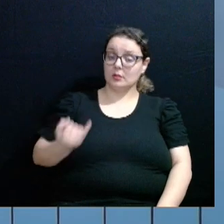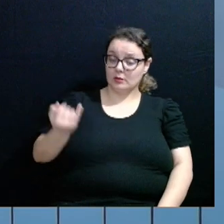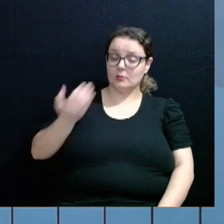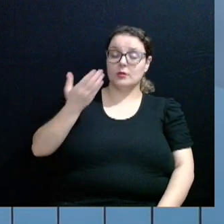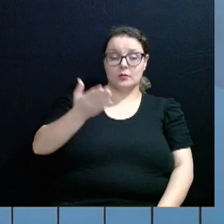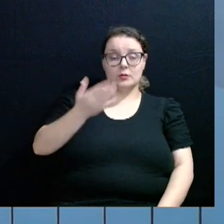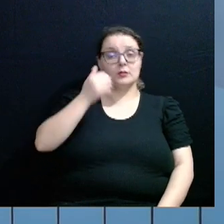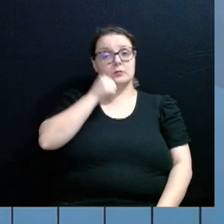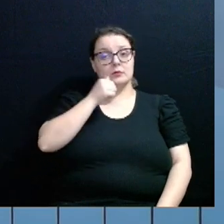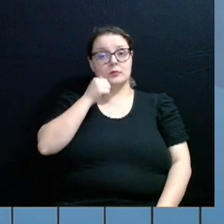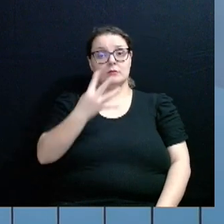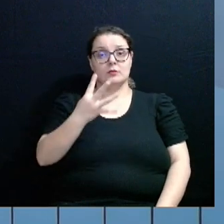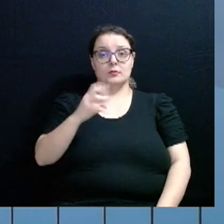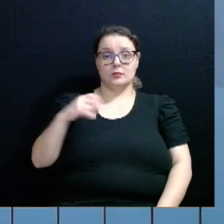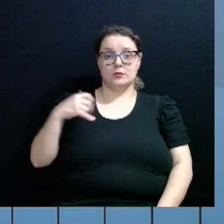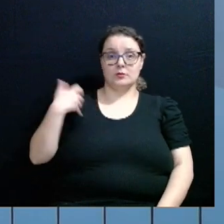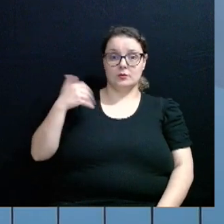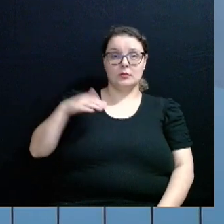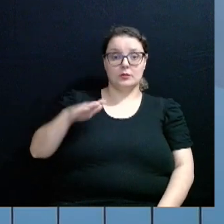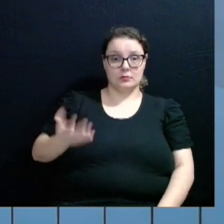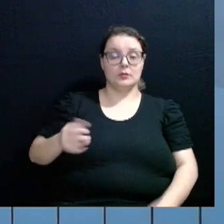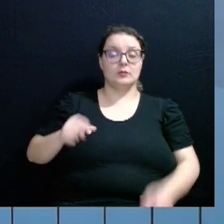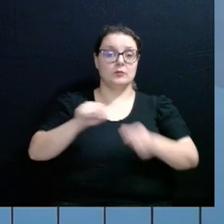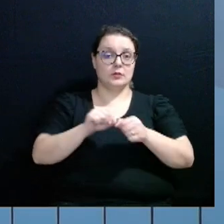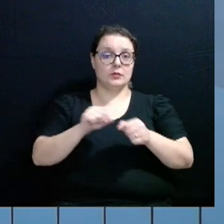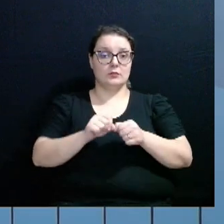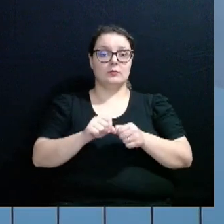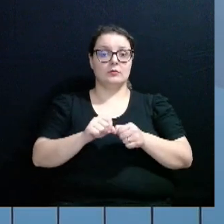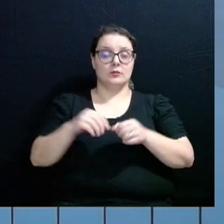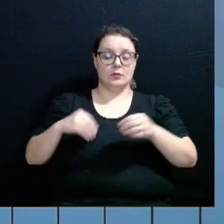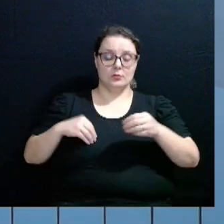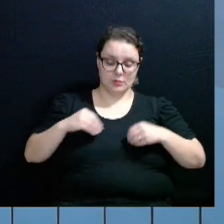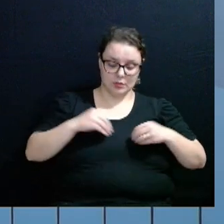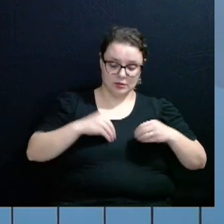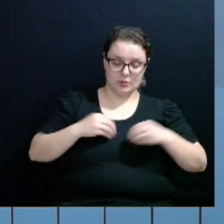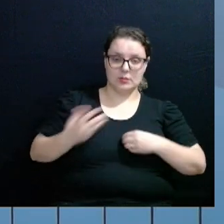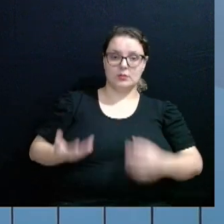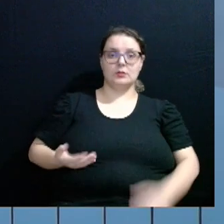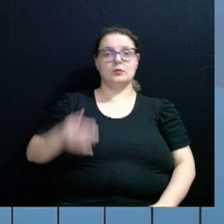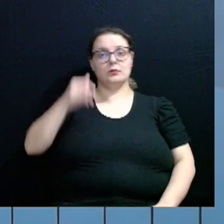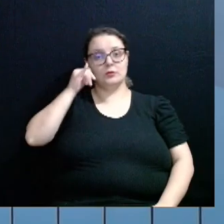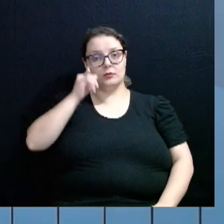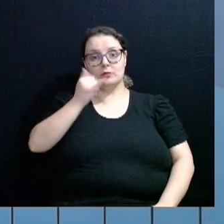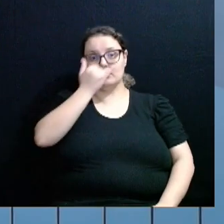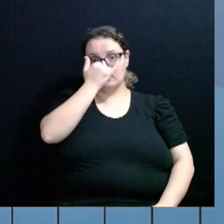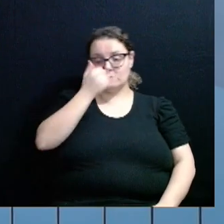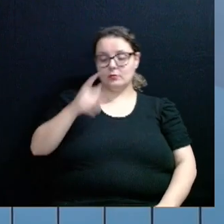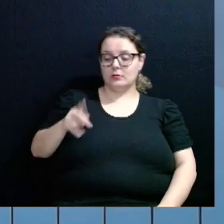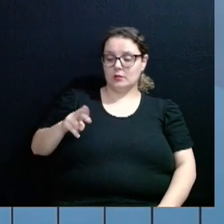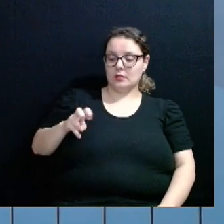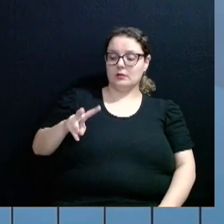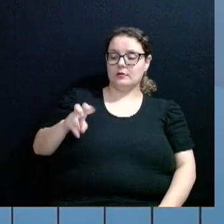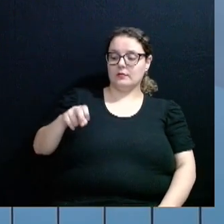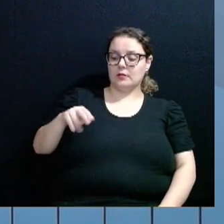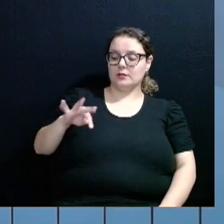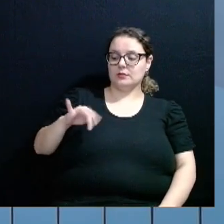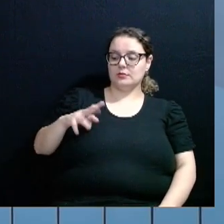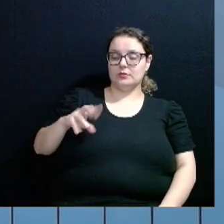dos 40 anos, fazer o seu exame, né, o preventivo mesmo, para ver como é que estão os seus seios,